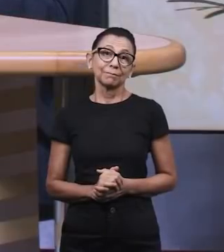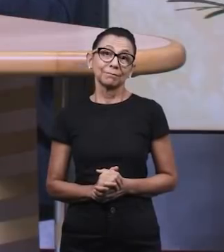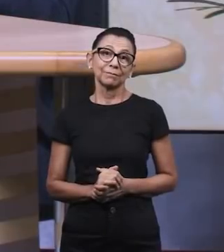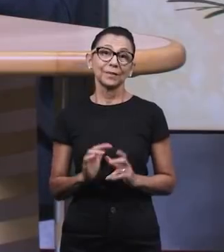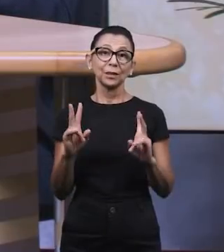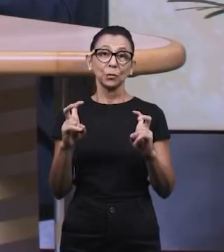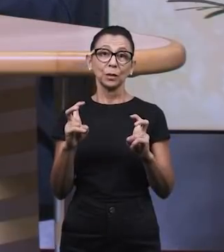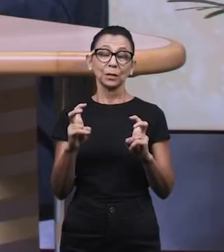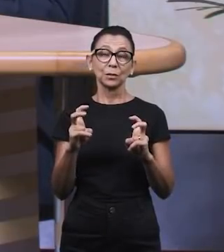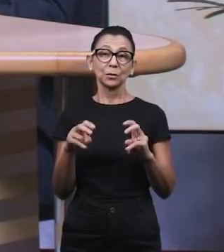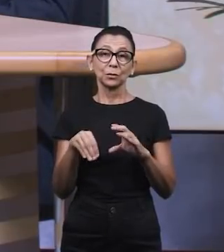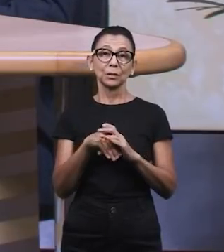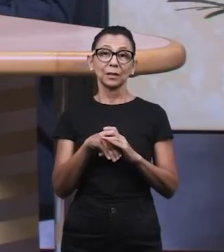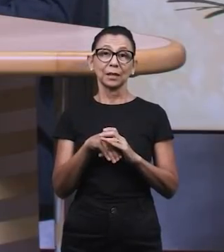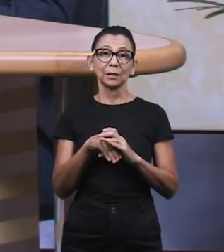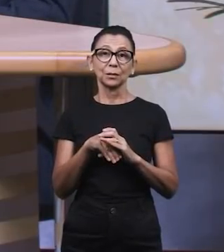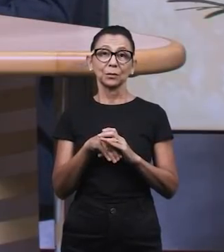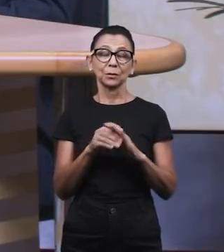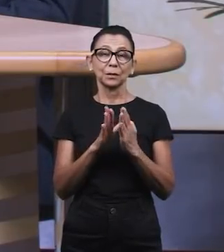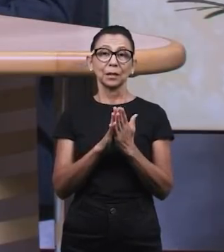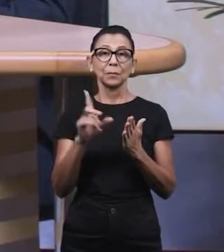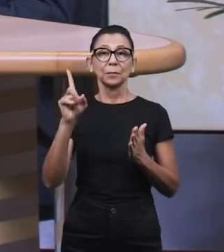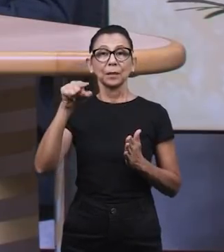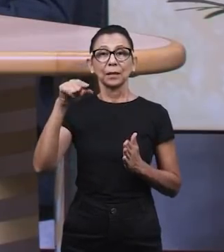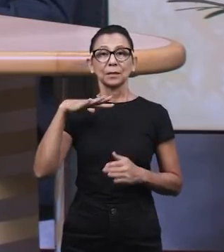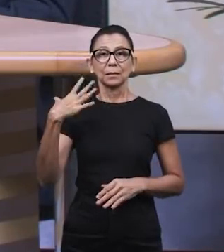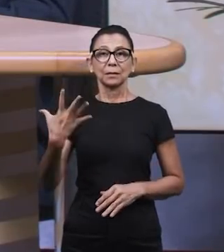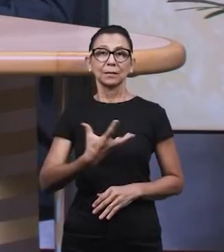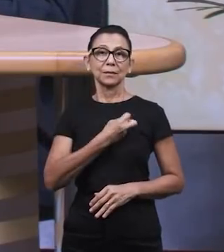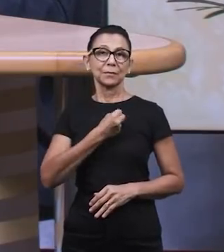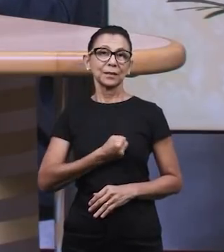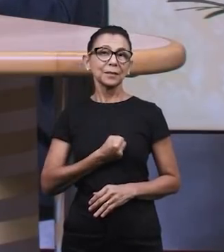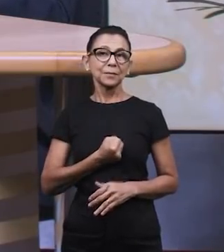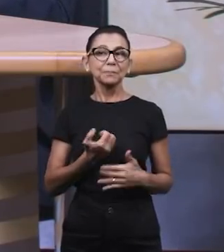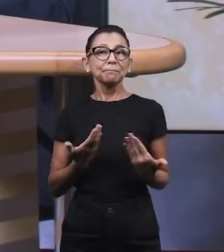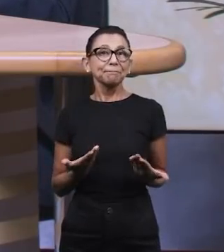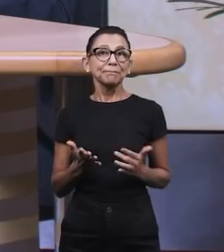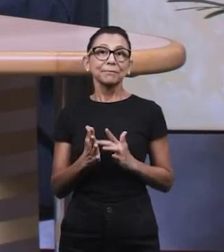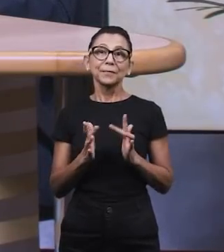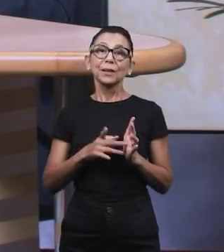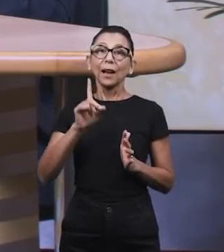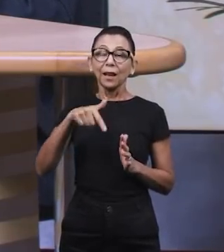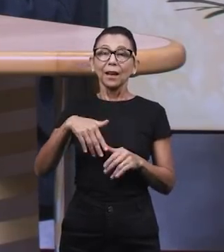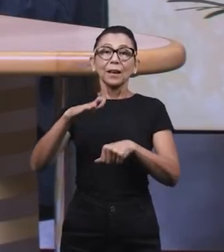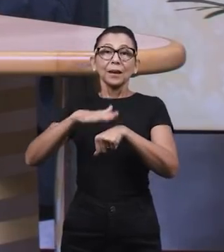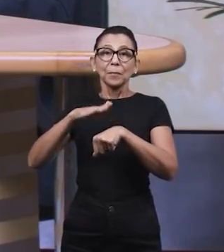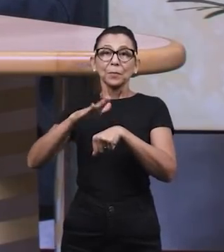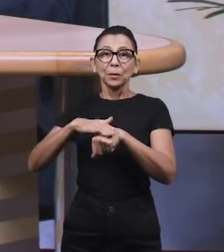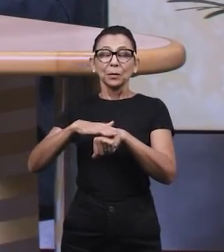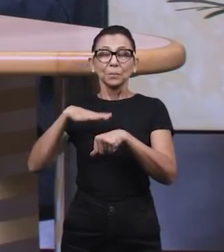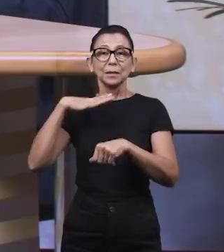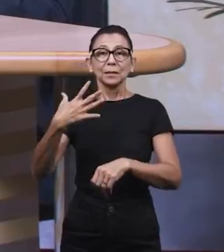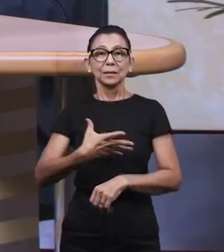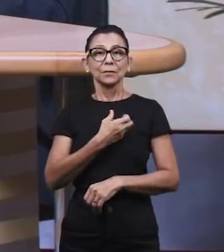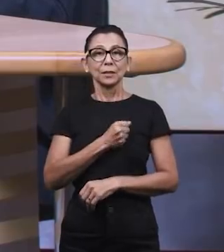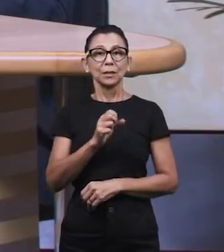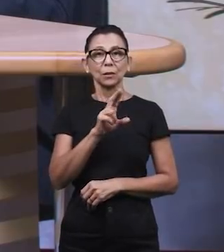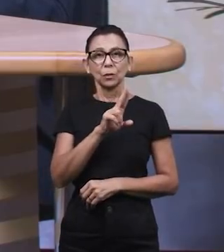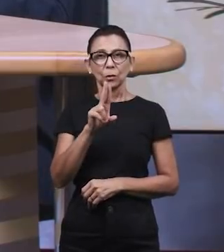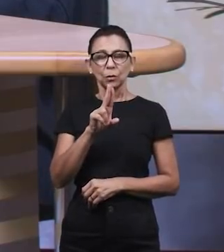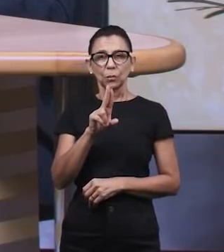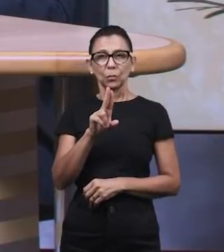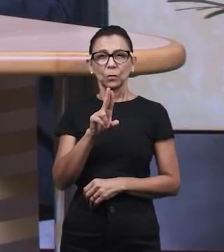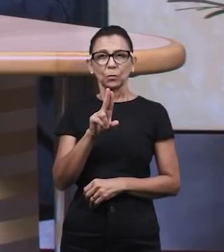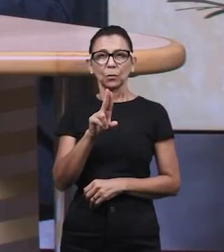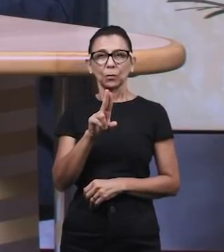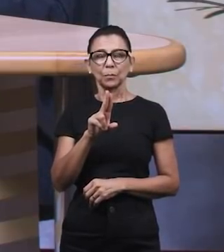O assunto básico da Bíblia se chama salvação. E Jesus é exatamente salvação. Aliás, o nome de Jesus,